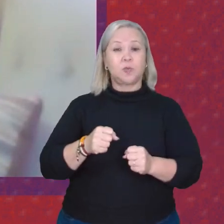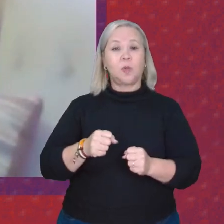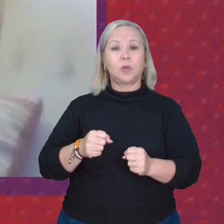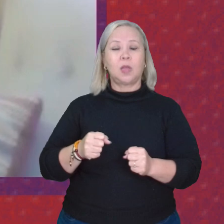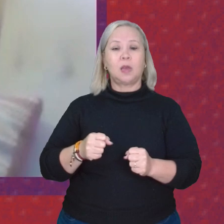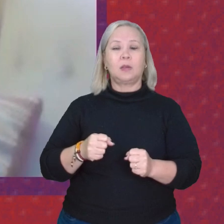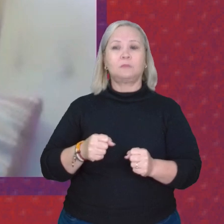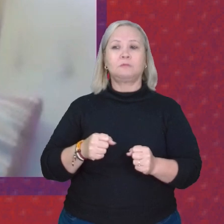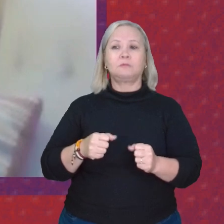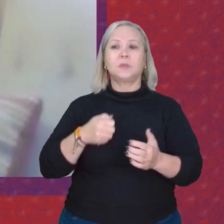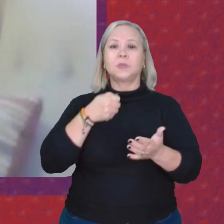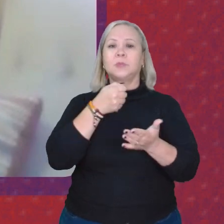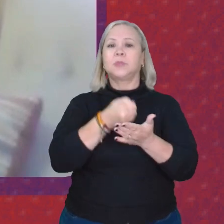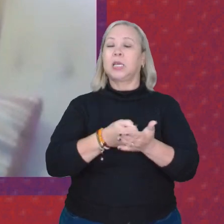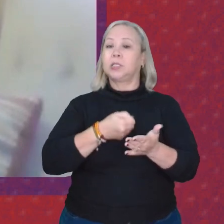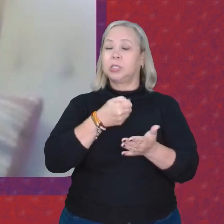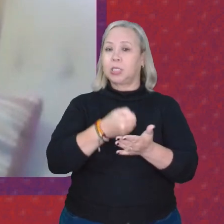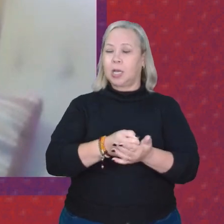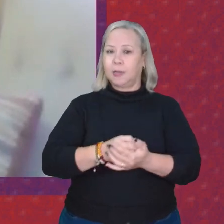dedicar a